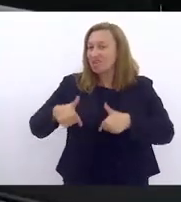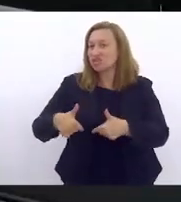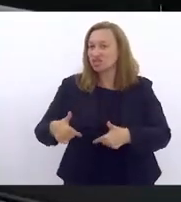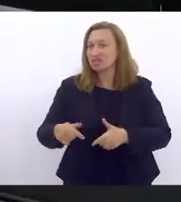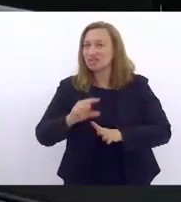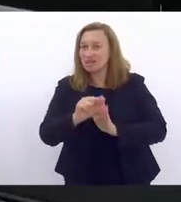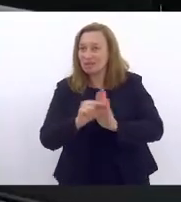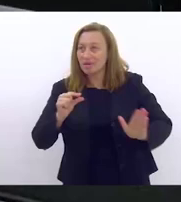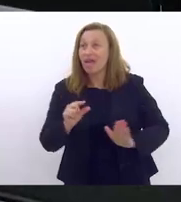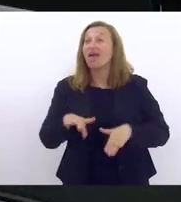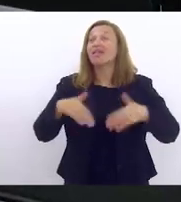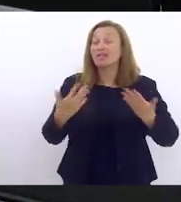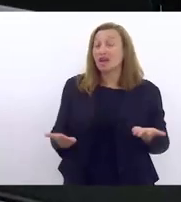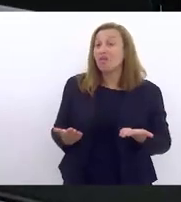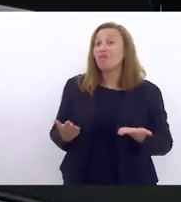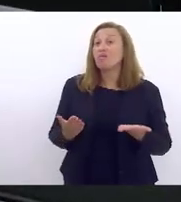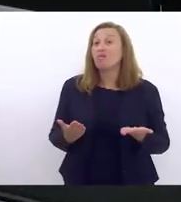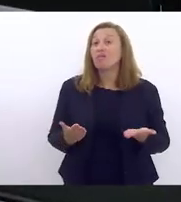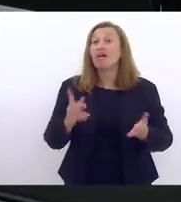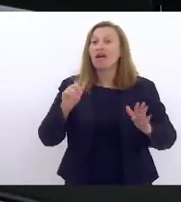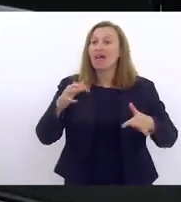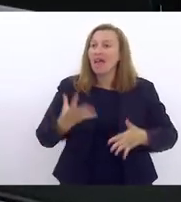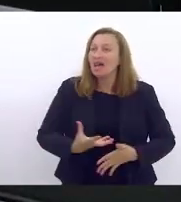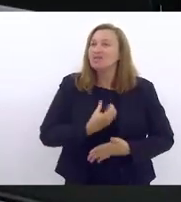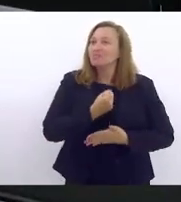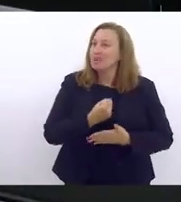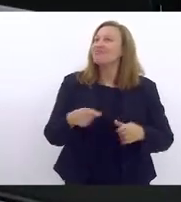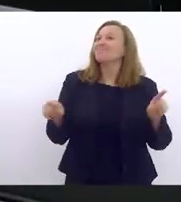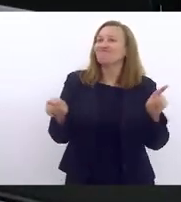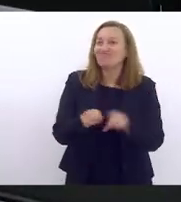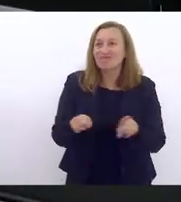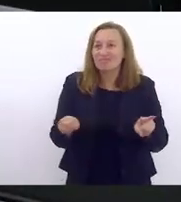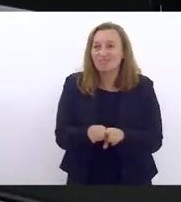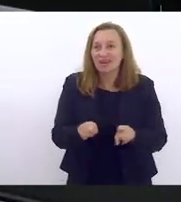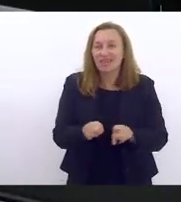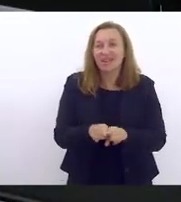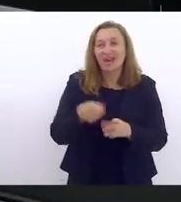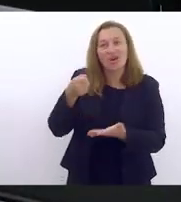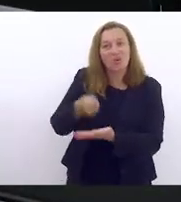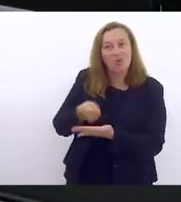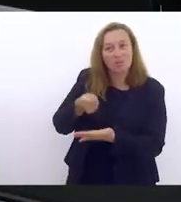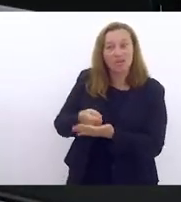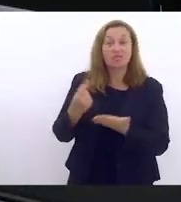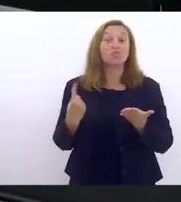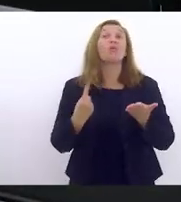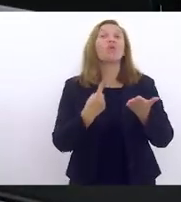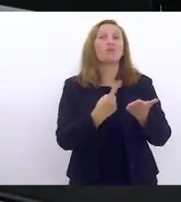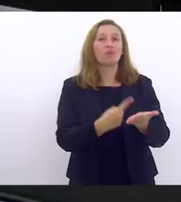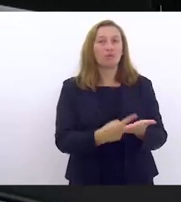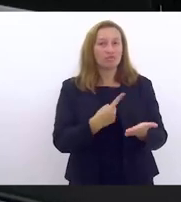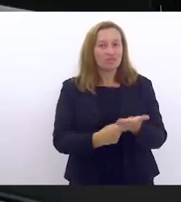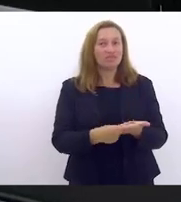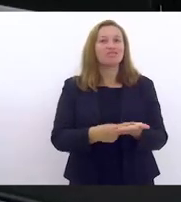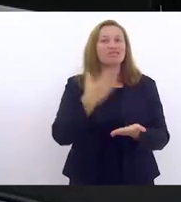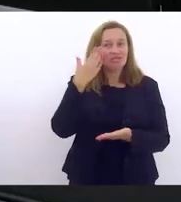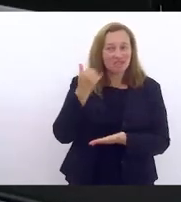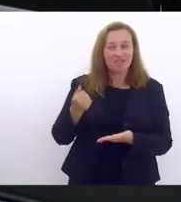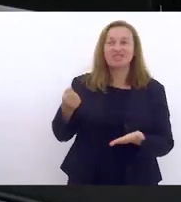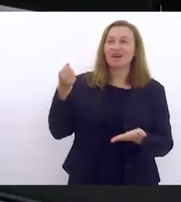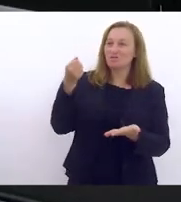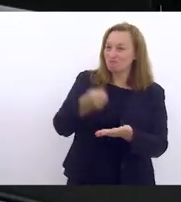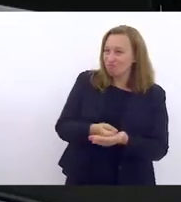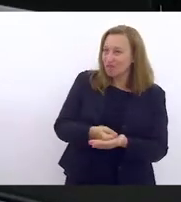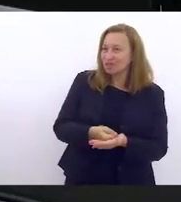emenda. Então, essa era a surpresa e também a cobrança do compromisso, que eu sei que será